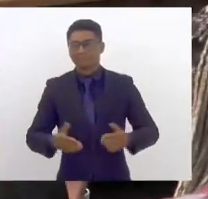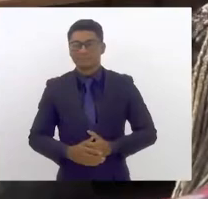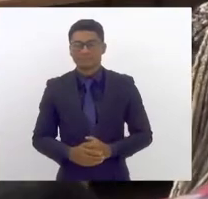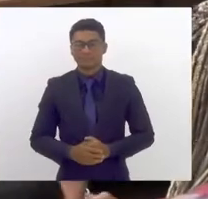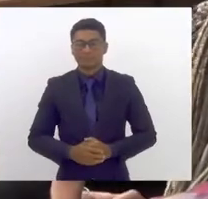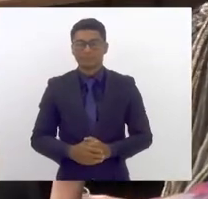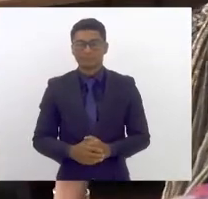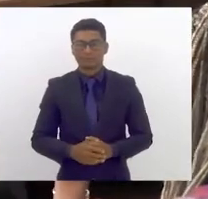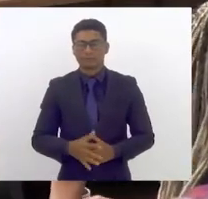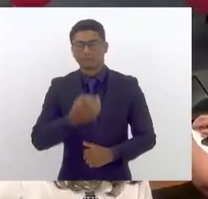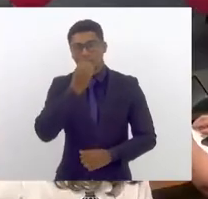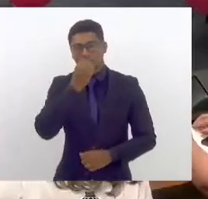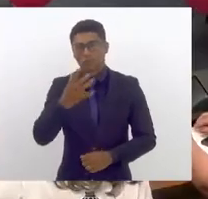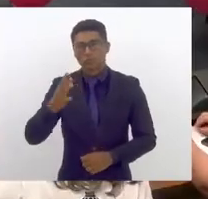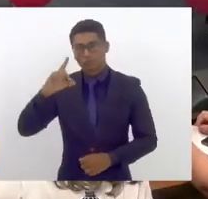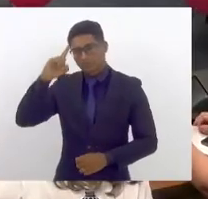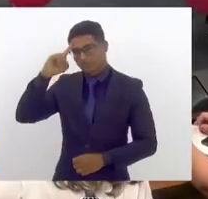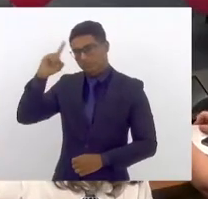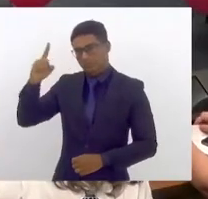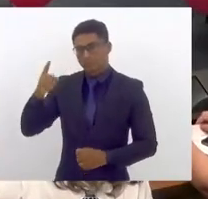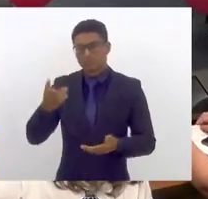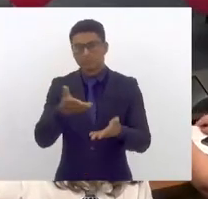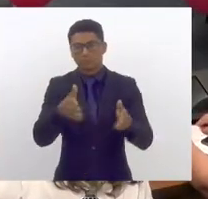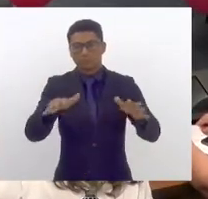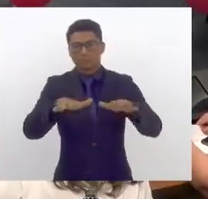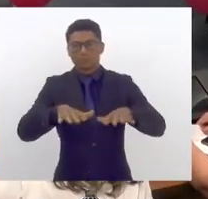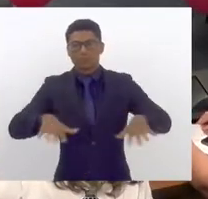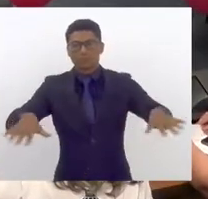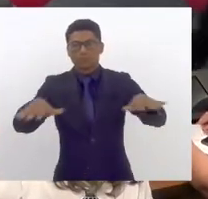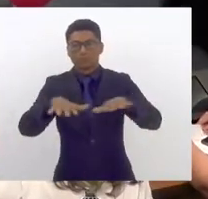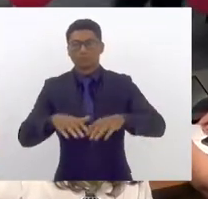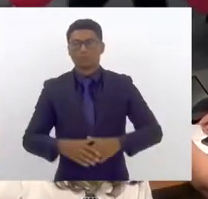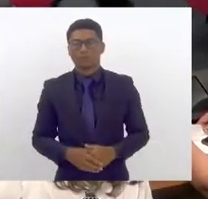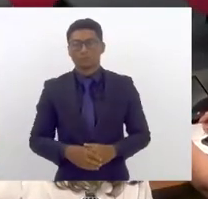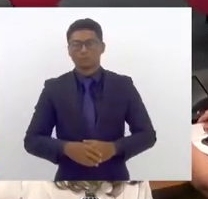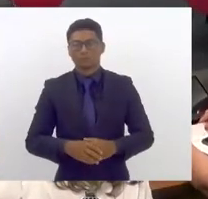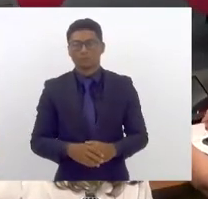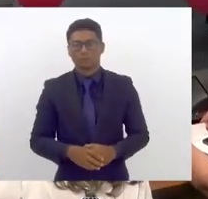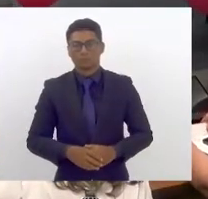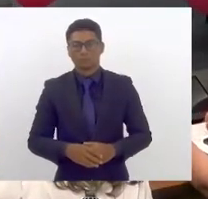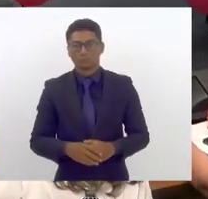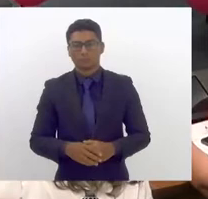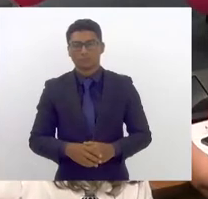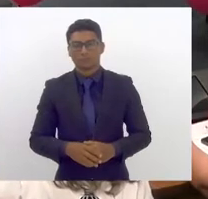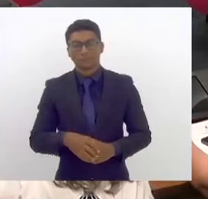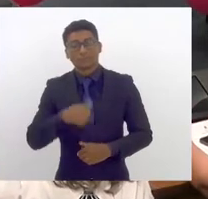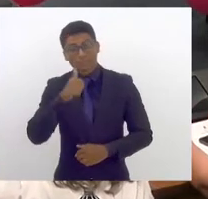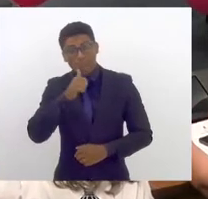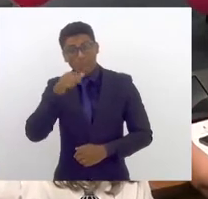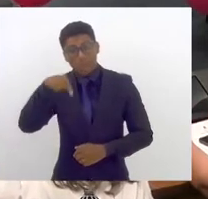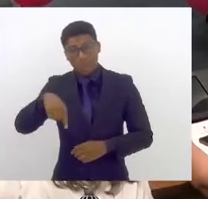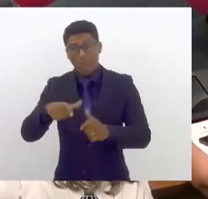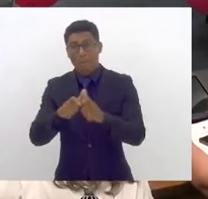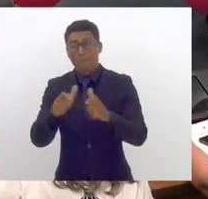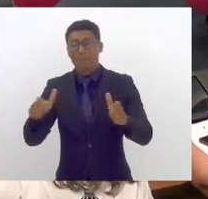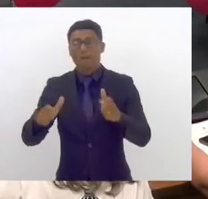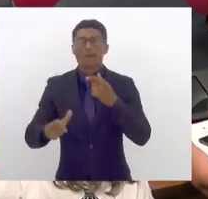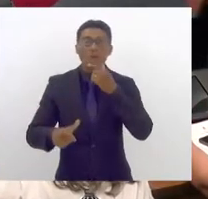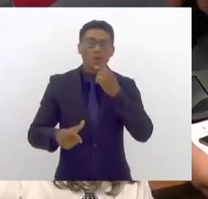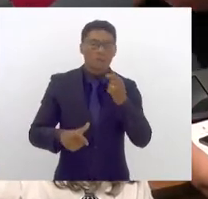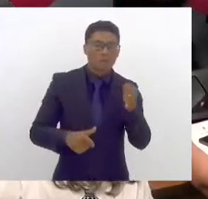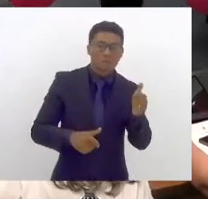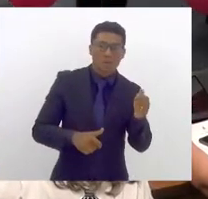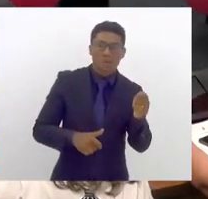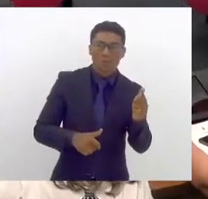Bom dia a todos Aliás a todas né E aos poucos todos queria